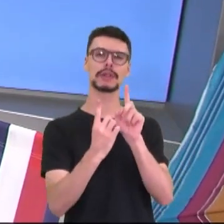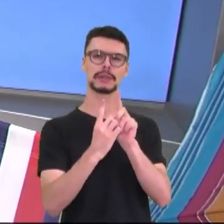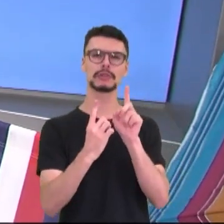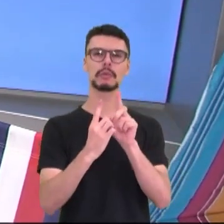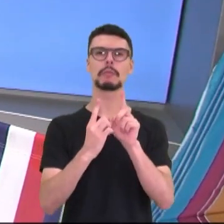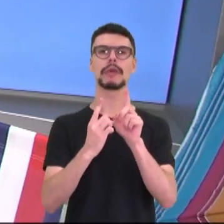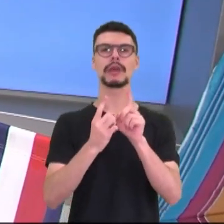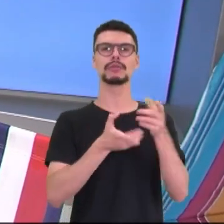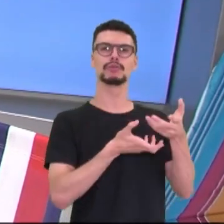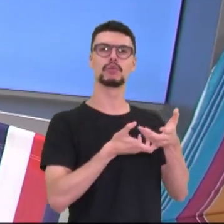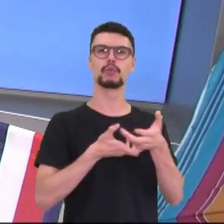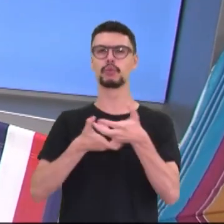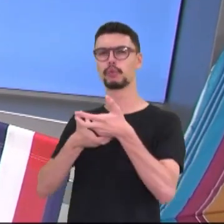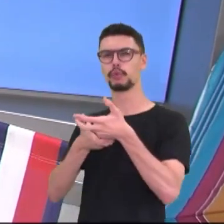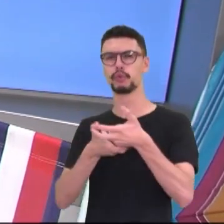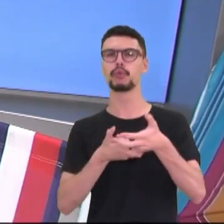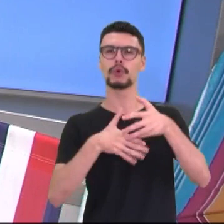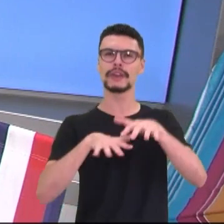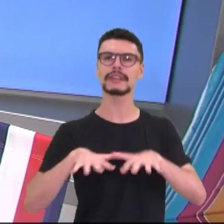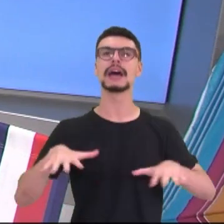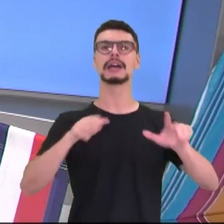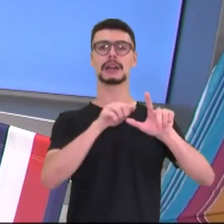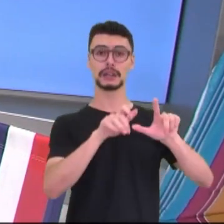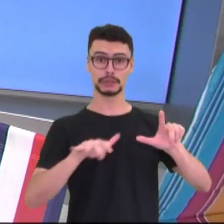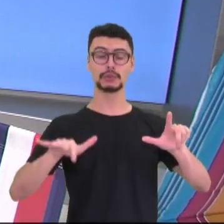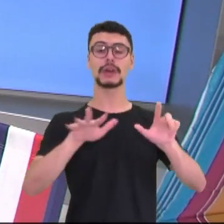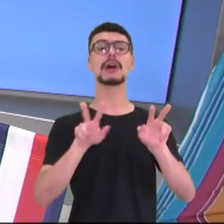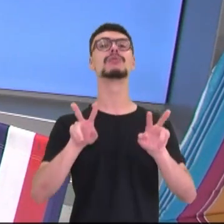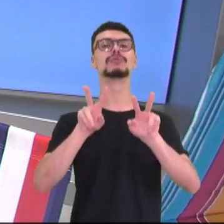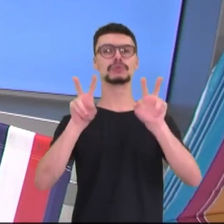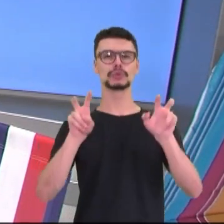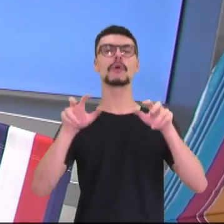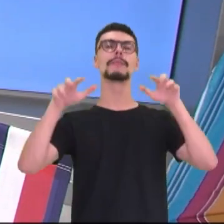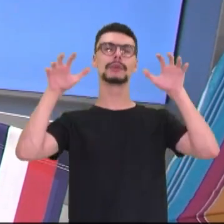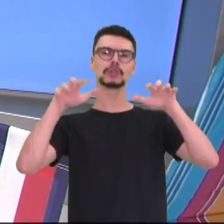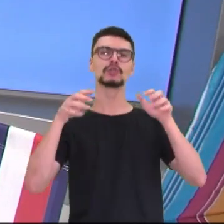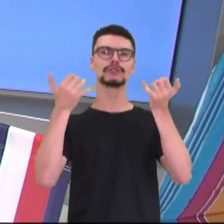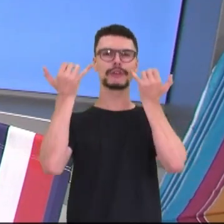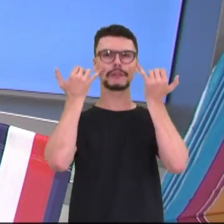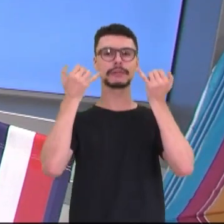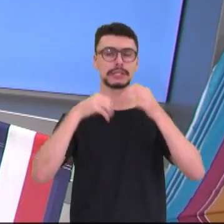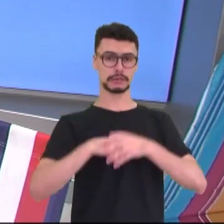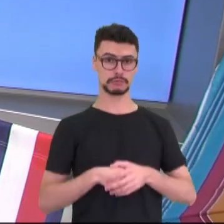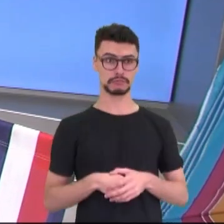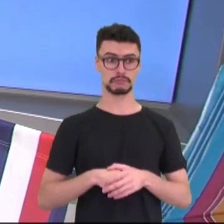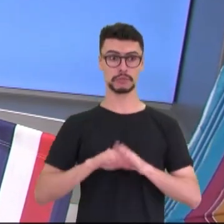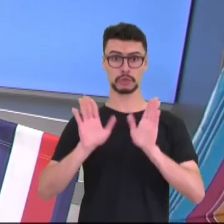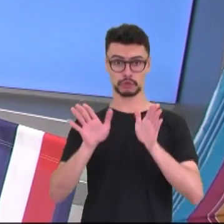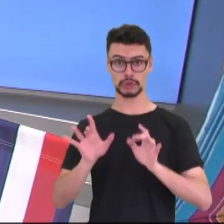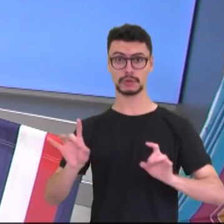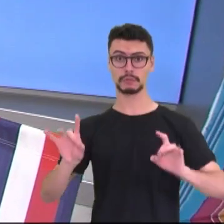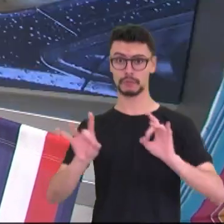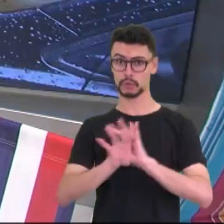de Bombeiros aqui do nosso litoral com relação a essas chuvas. A Bruna já está pronta?